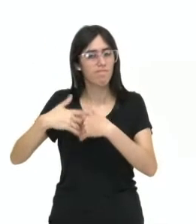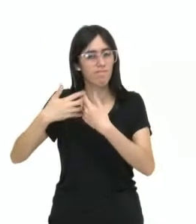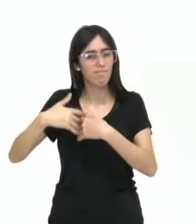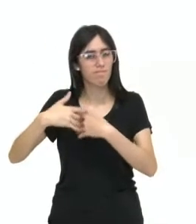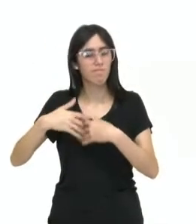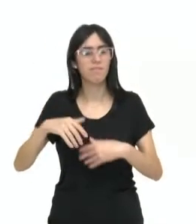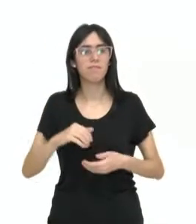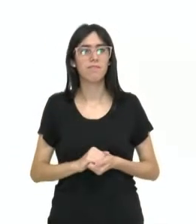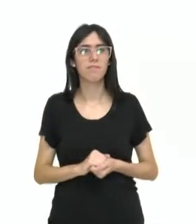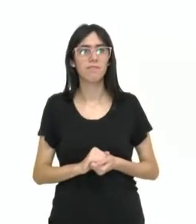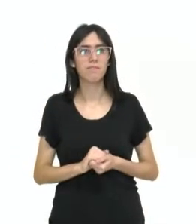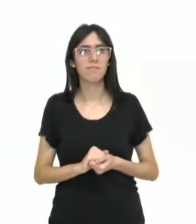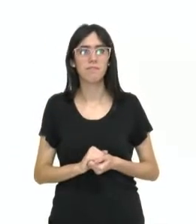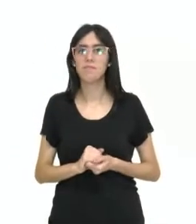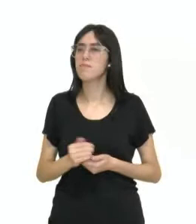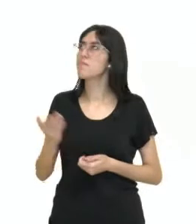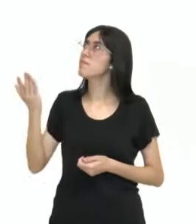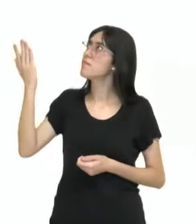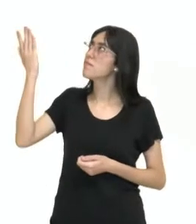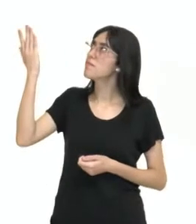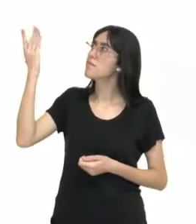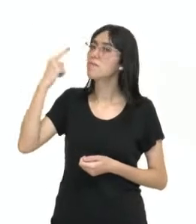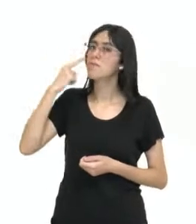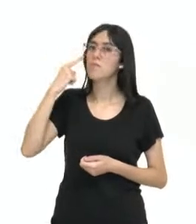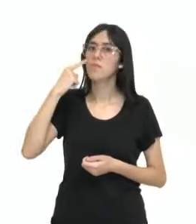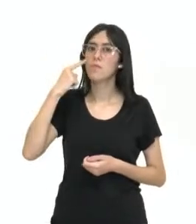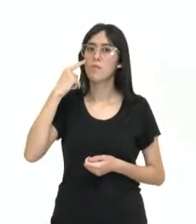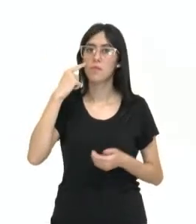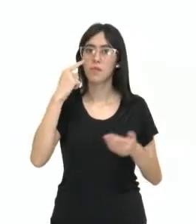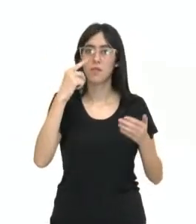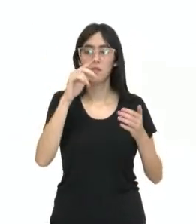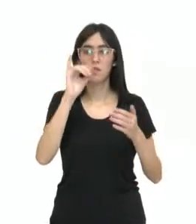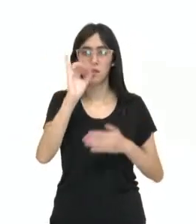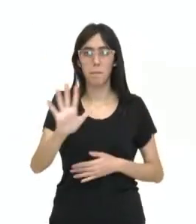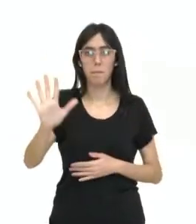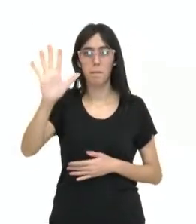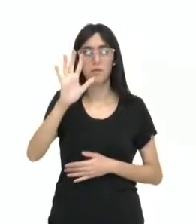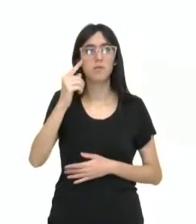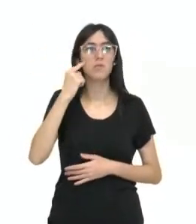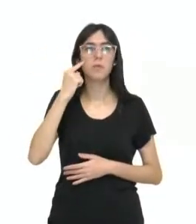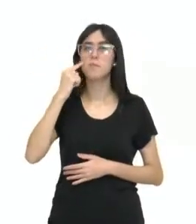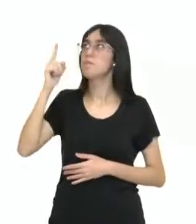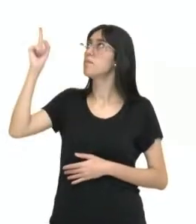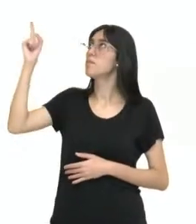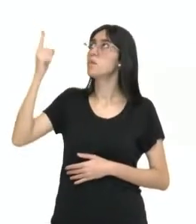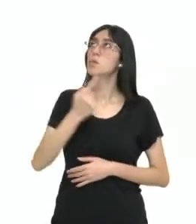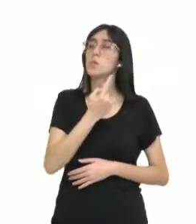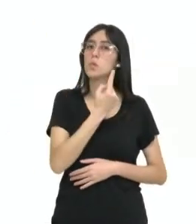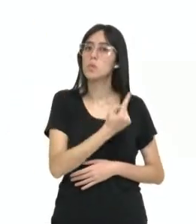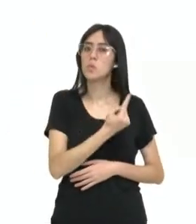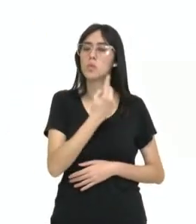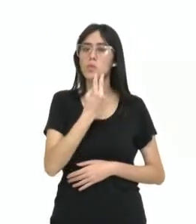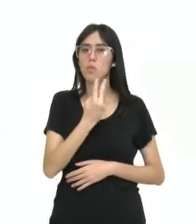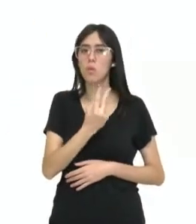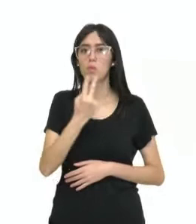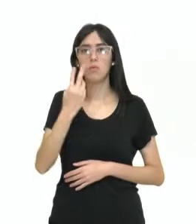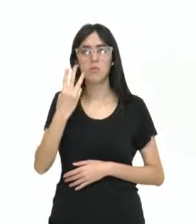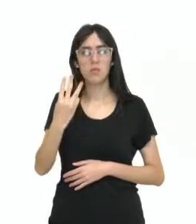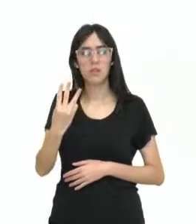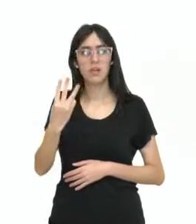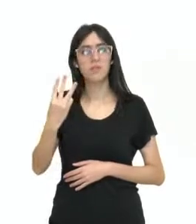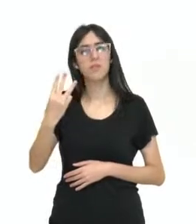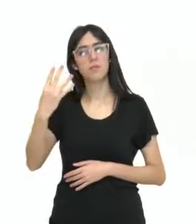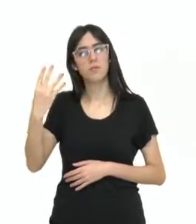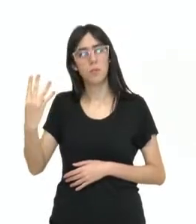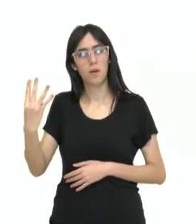reflexionar. Quem sou eu? Por quê? Vamos a mirar aqui, ó. 1, 2,